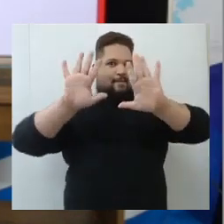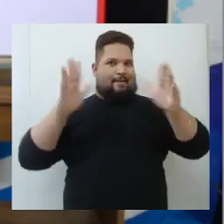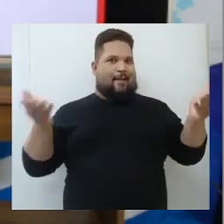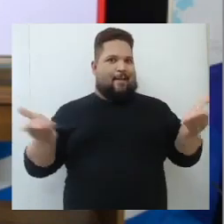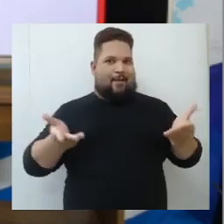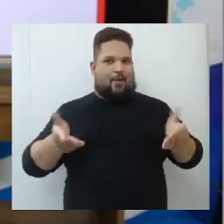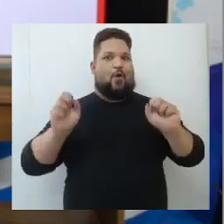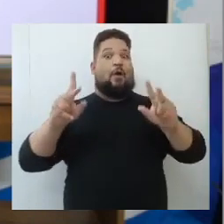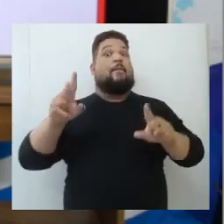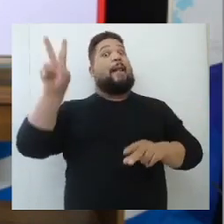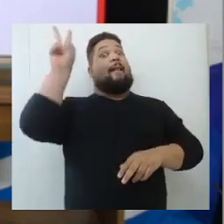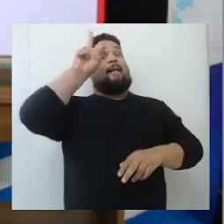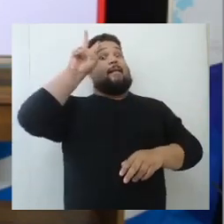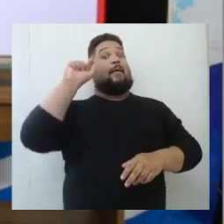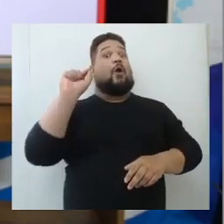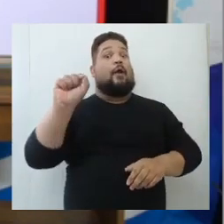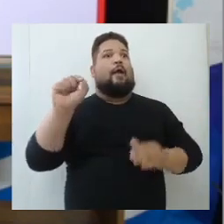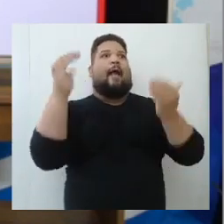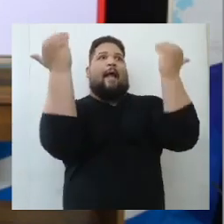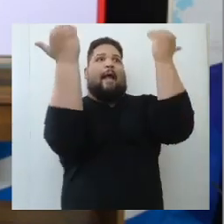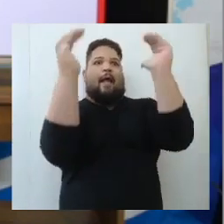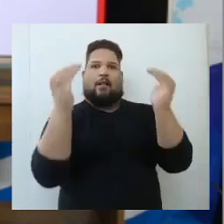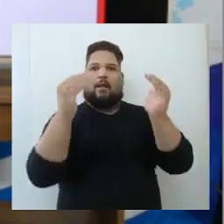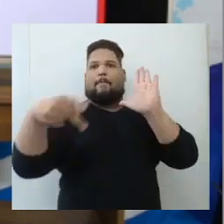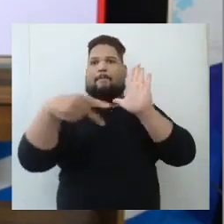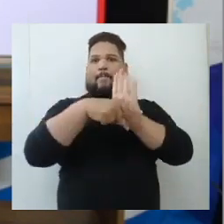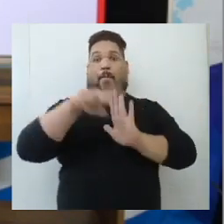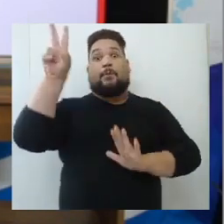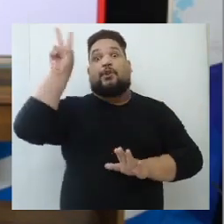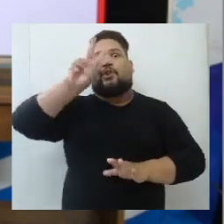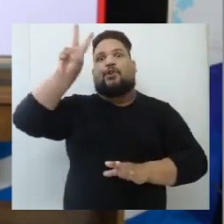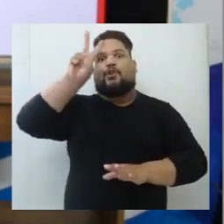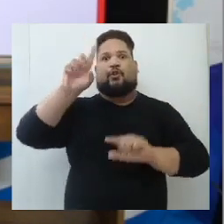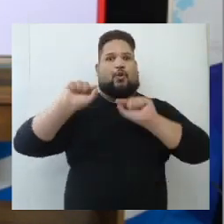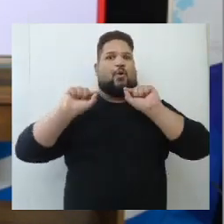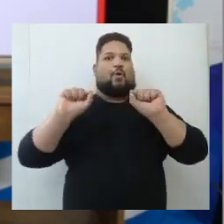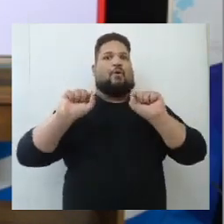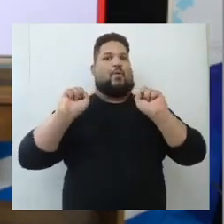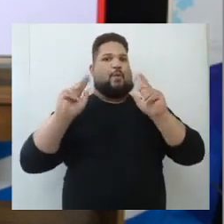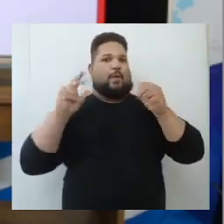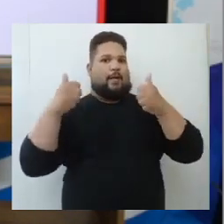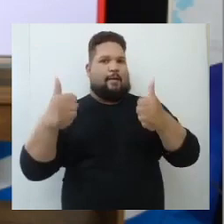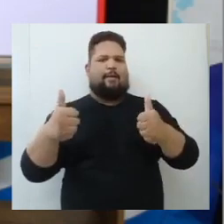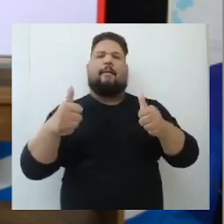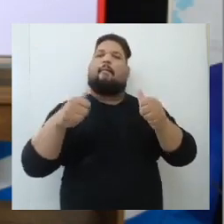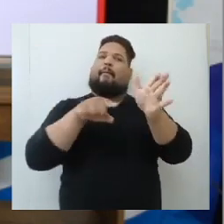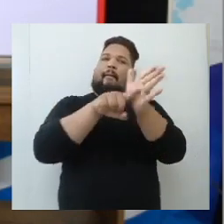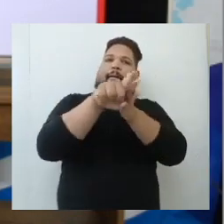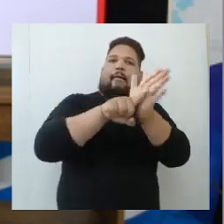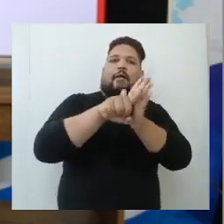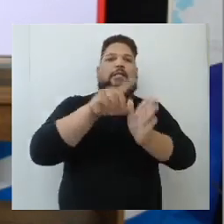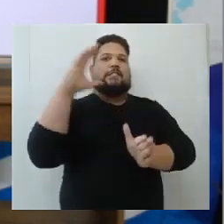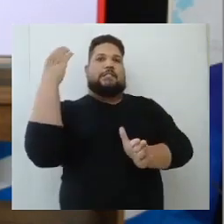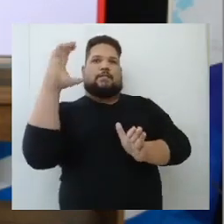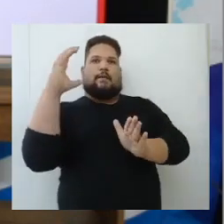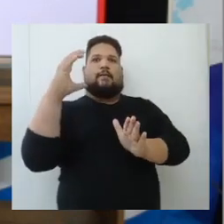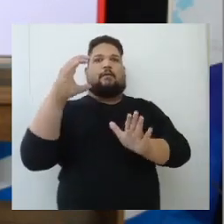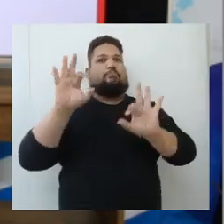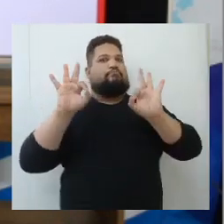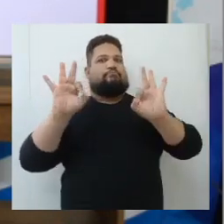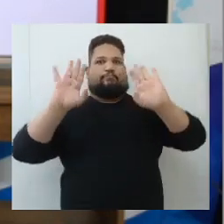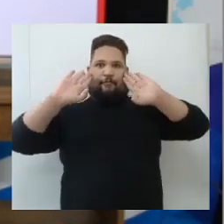nós estamos fazendo uma análise histórica, tá certo? Uma análise mais técnico-científica